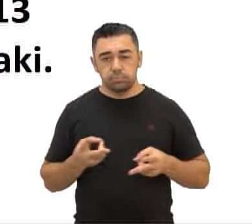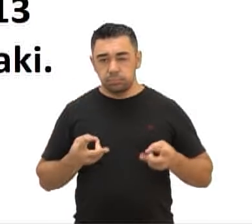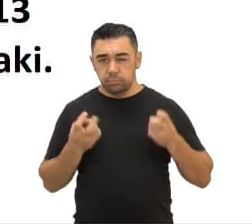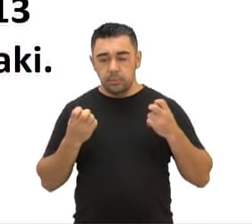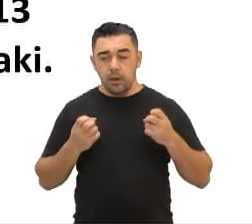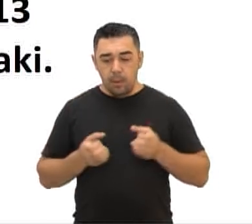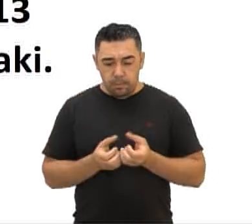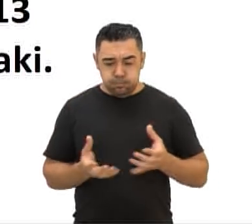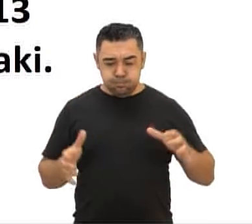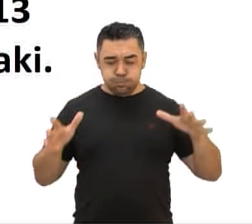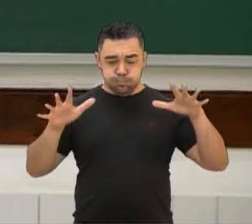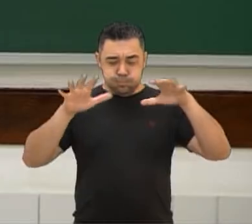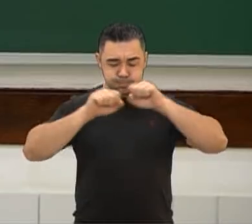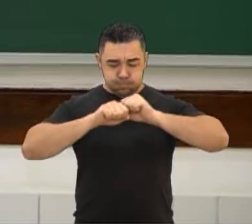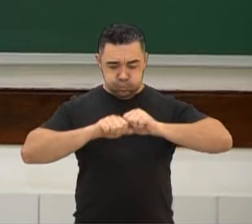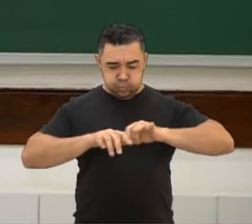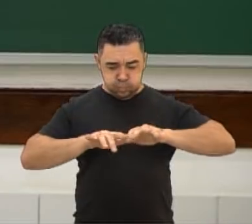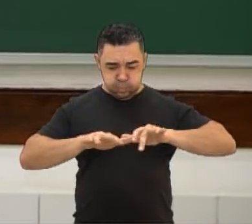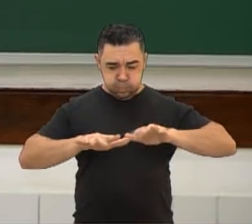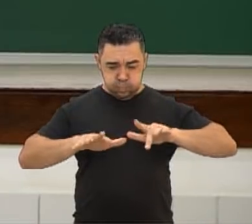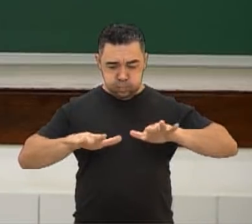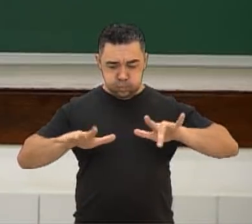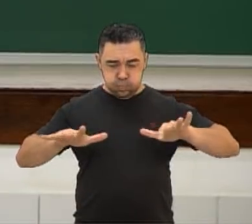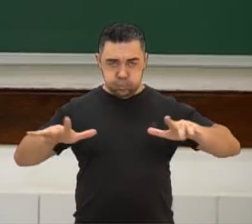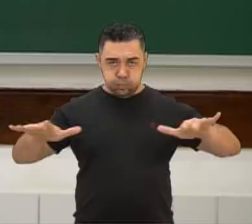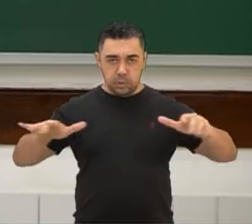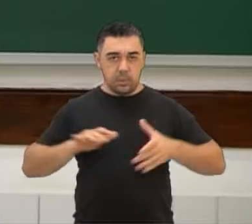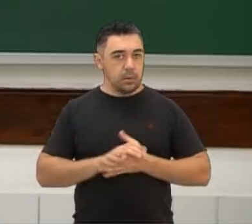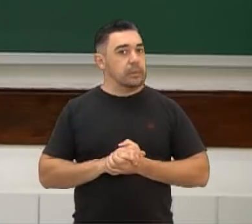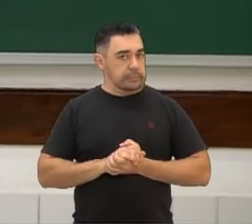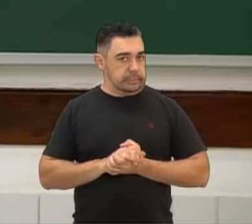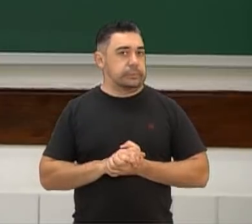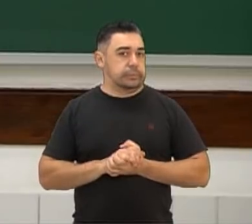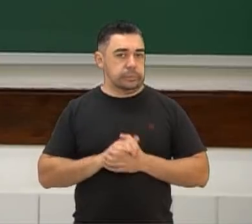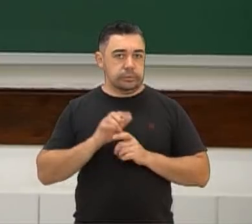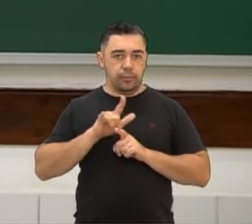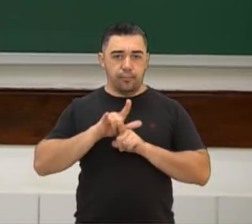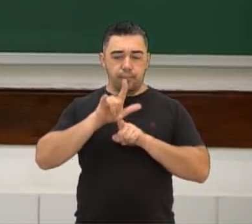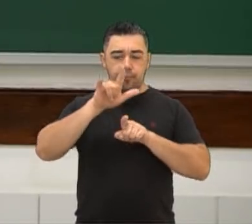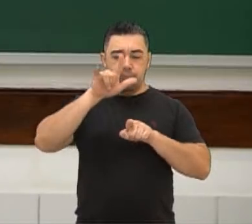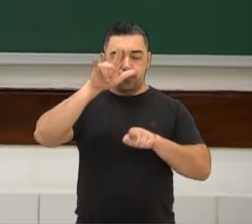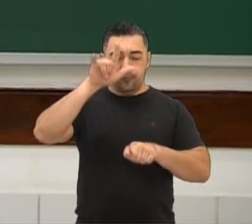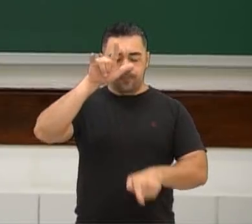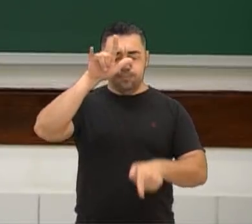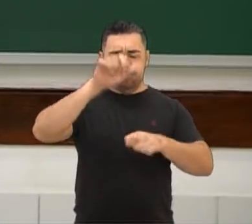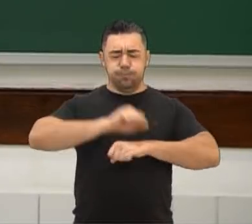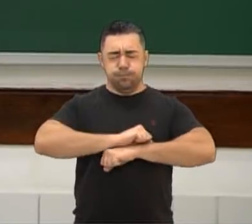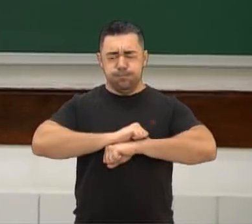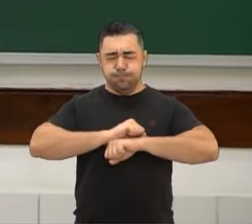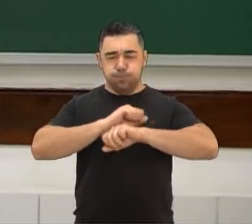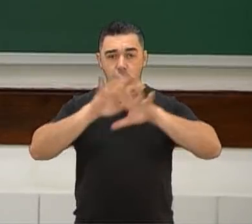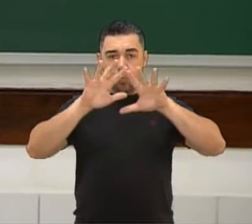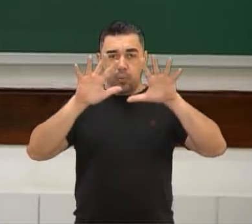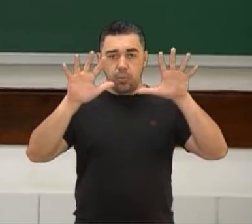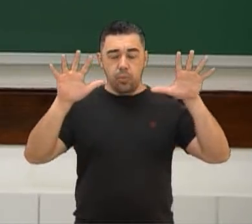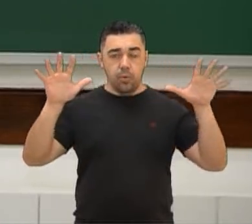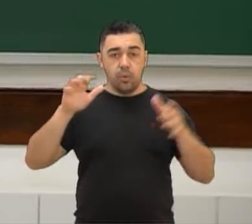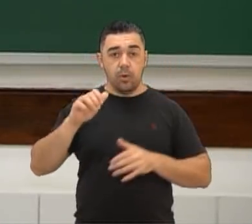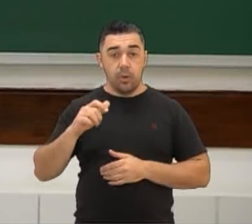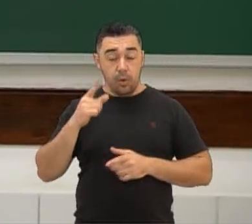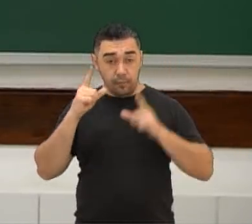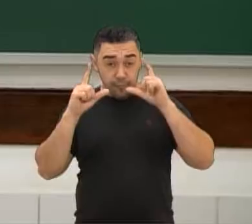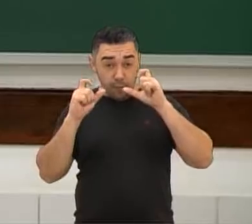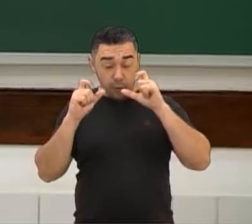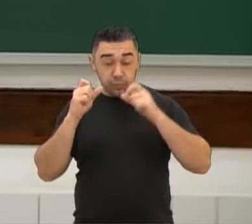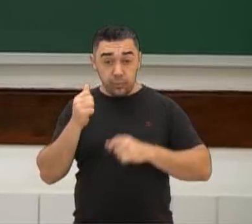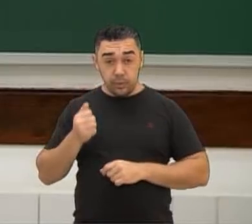a grandeza, o tamanho dessa explosão e o poder de destruição dessa explosão. Lembra? Essa imagem está a 13 quilômetros